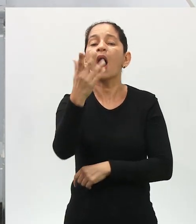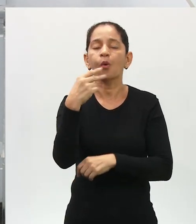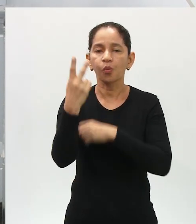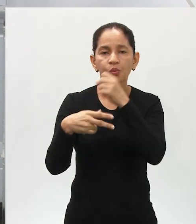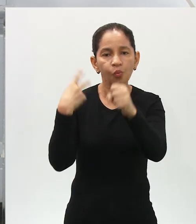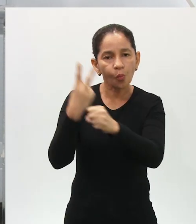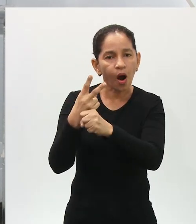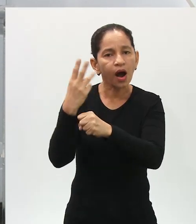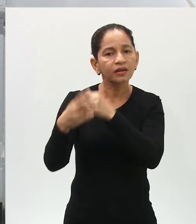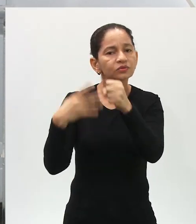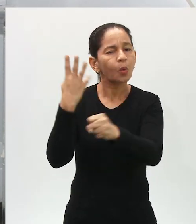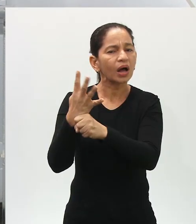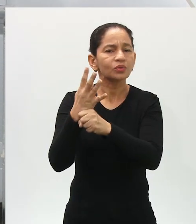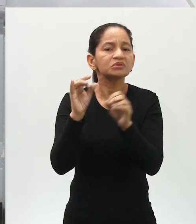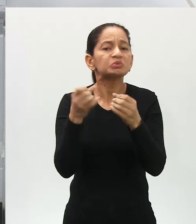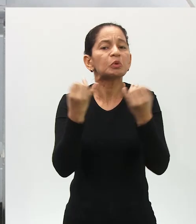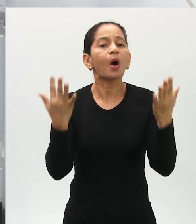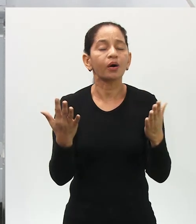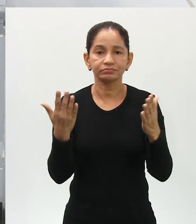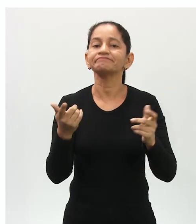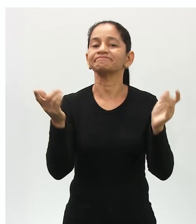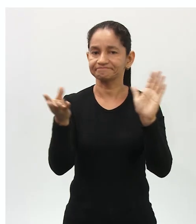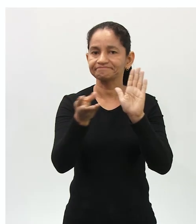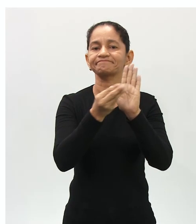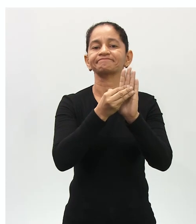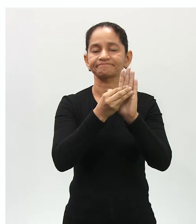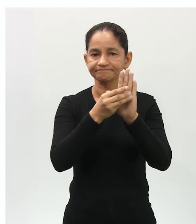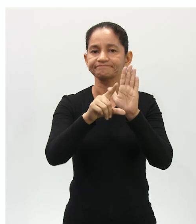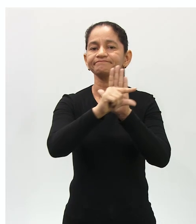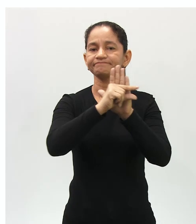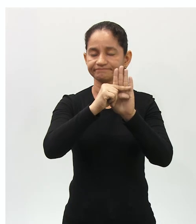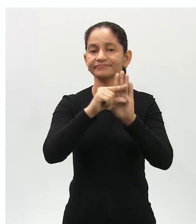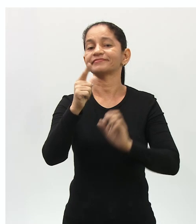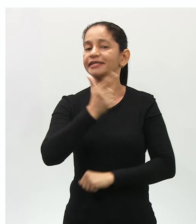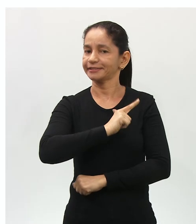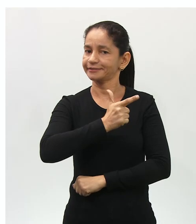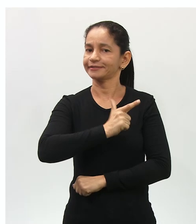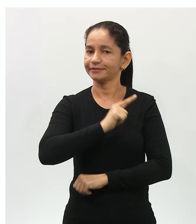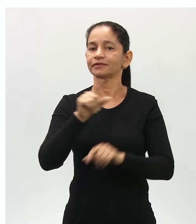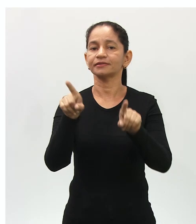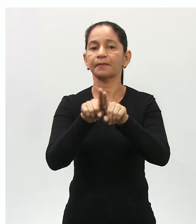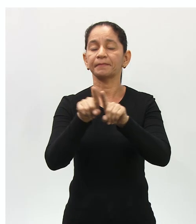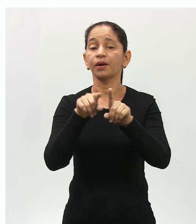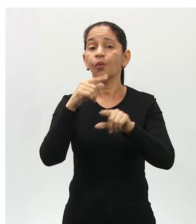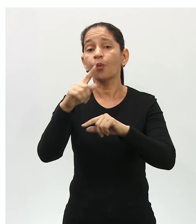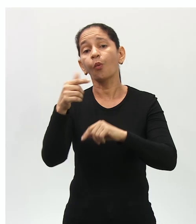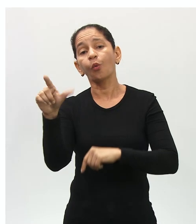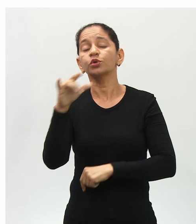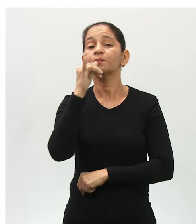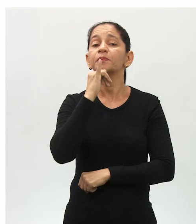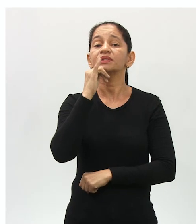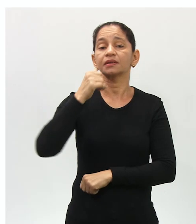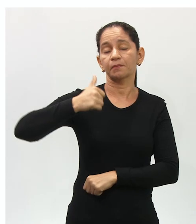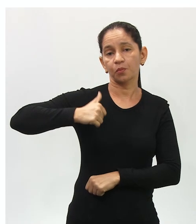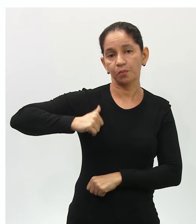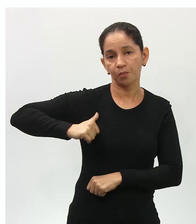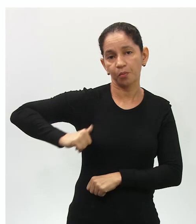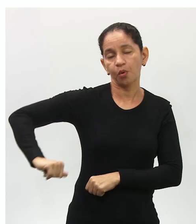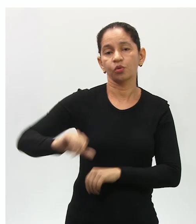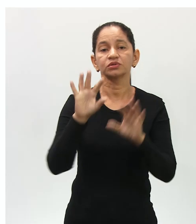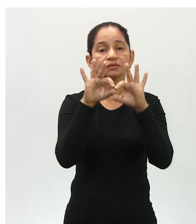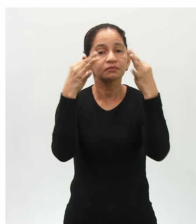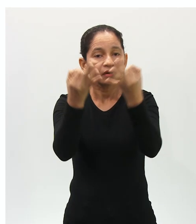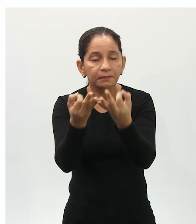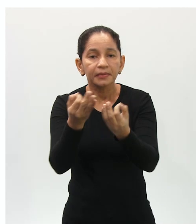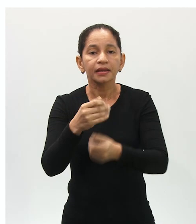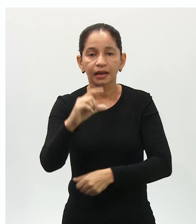de manutenção. E os programas de duração continuada que nós temos, né? Por exemplo, Bolsa Família,